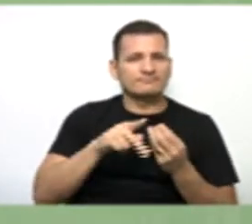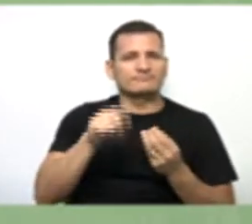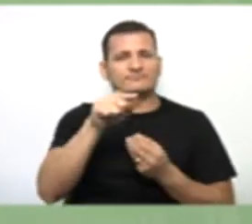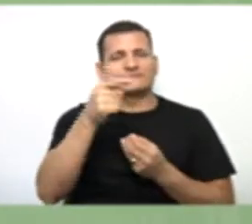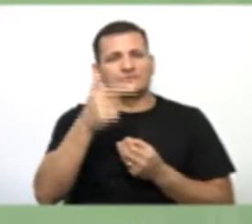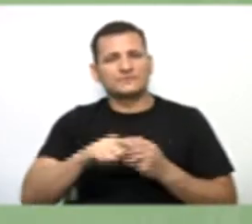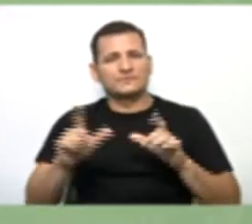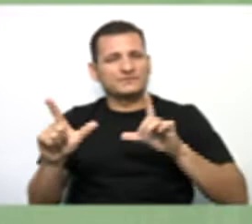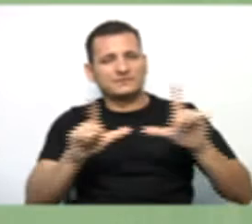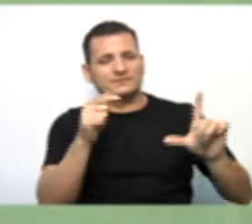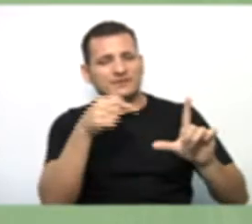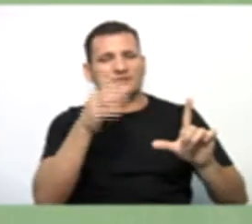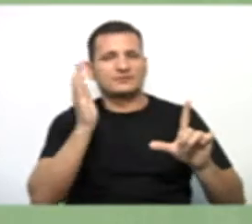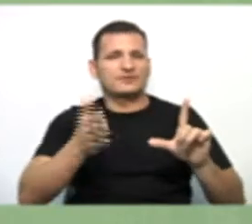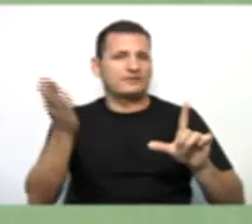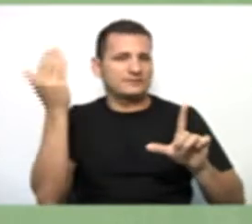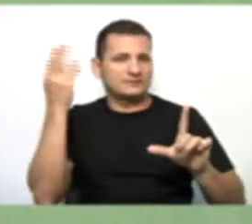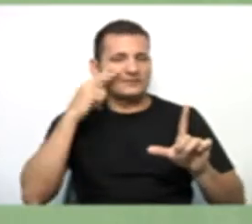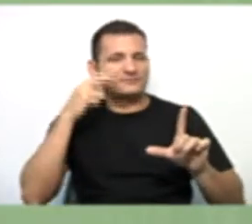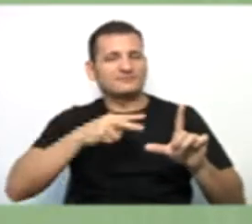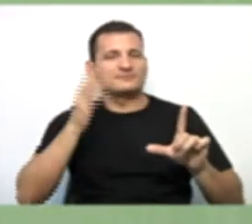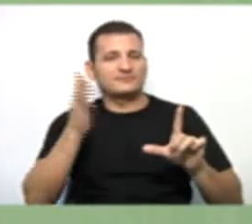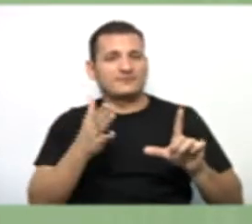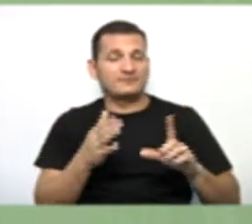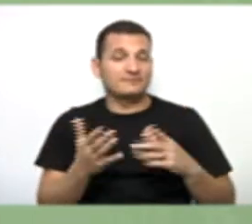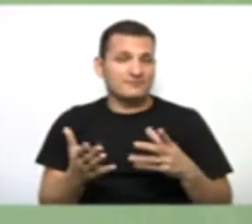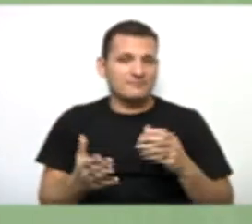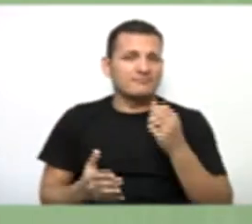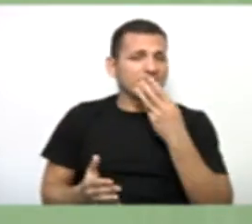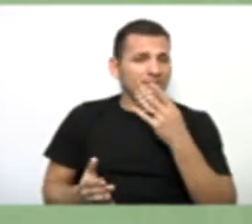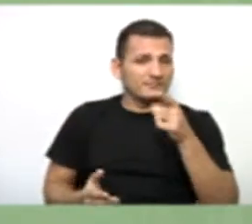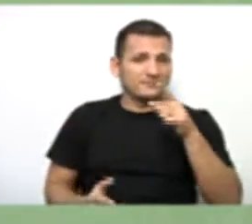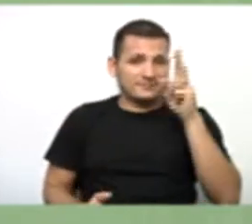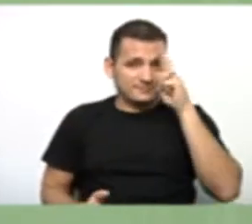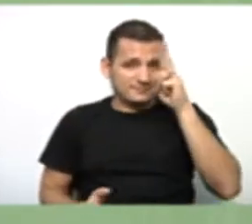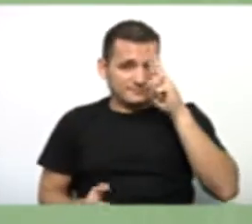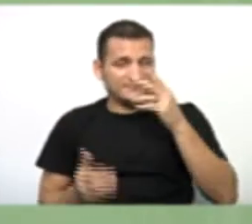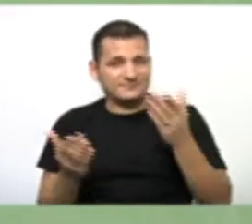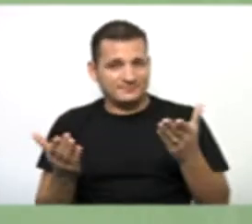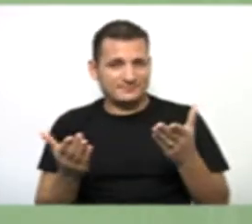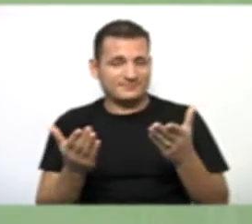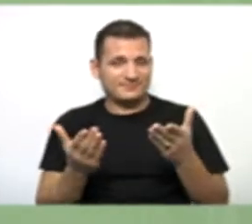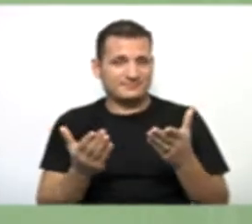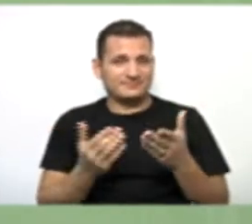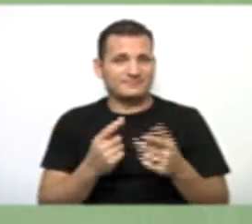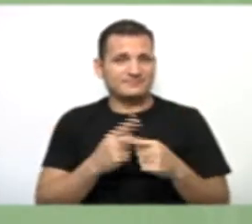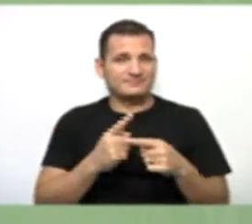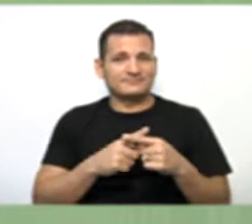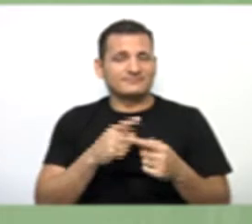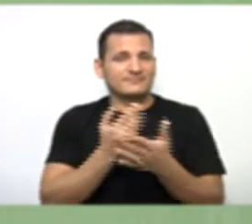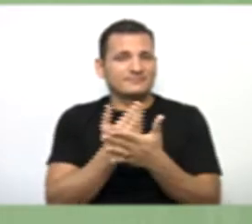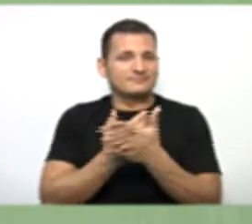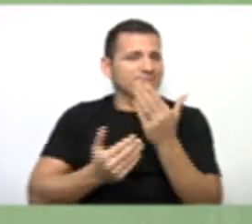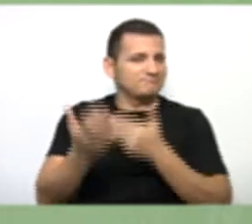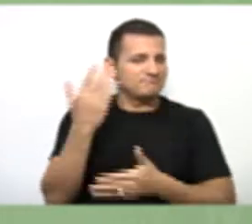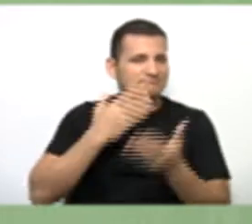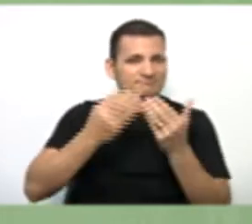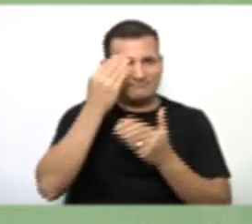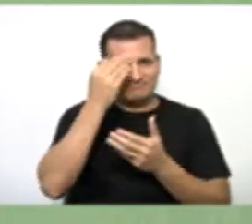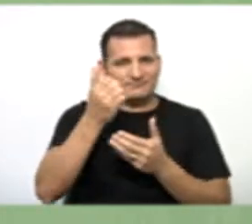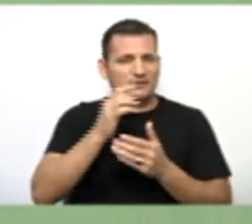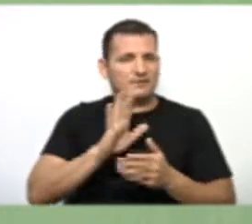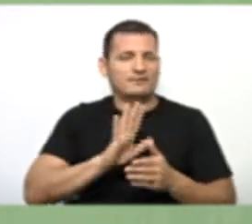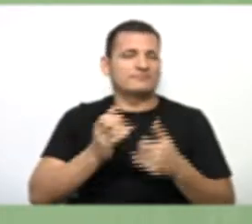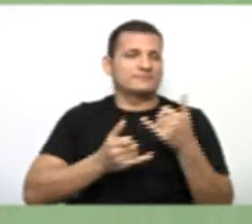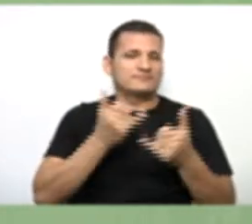isso aqui foi da aula passada, professor. Pois é, que bom que você lembrou, então, né? Pelo menos ficou alguma coisa da aula passada. Não, estou brincando,